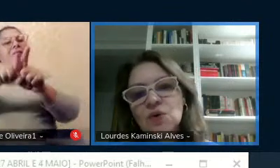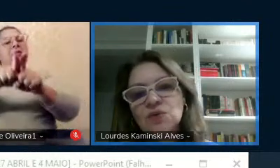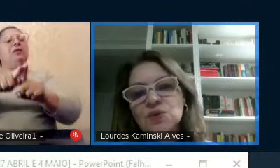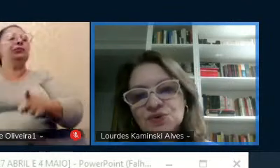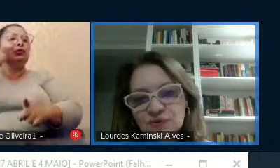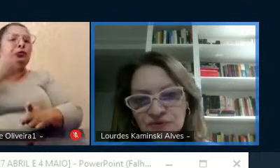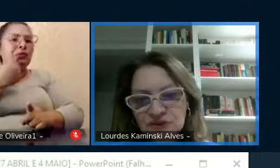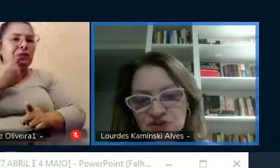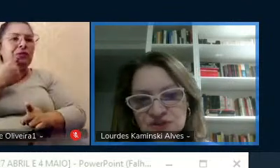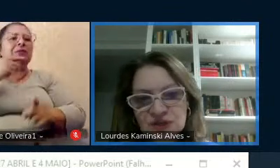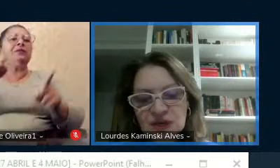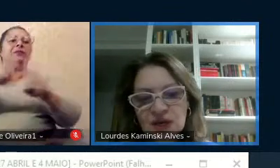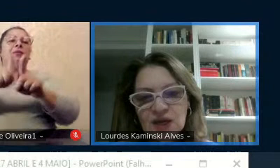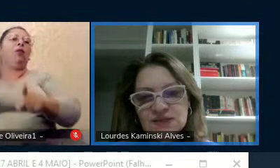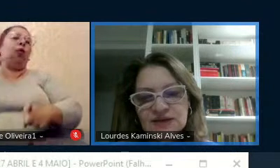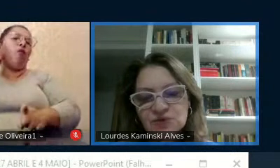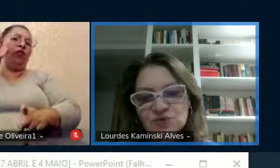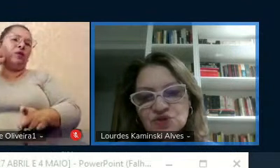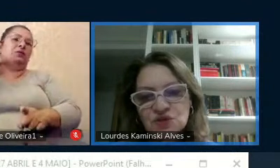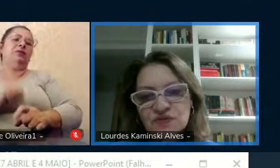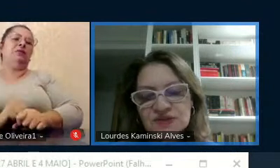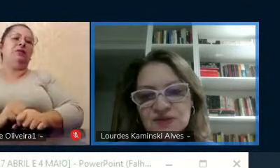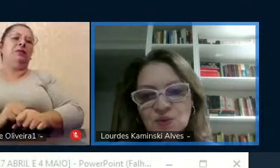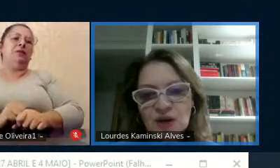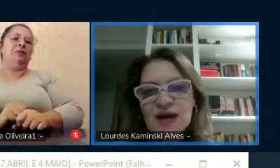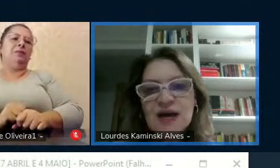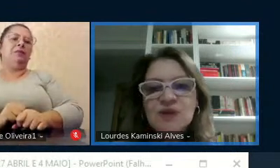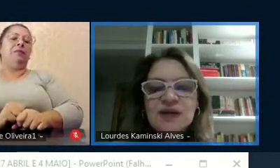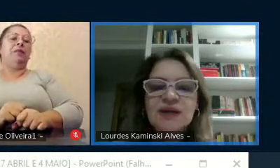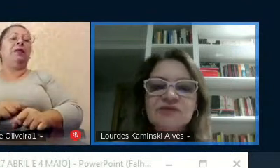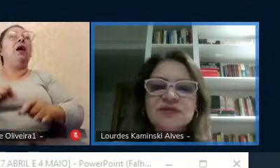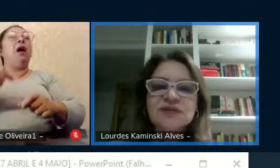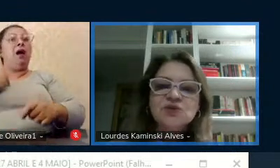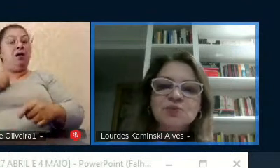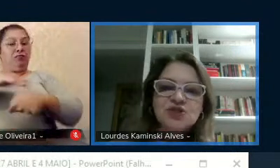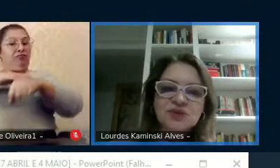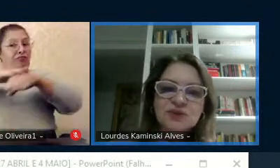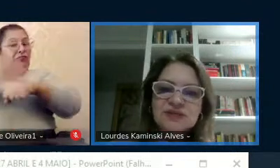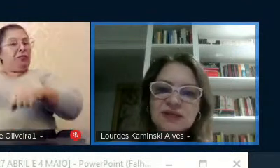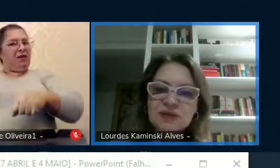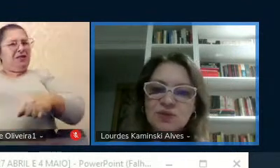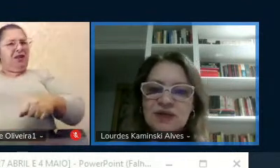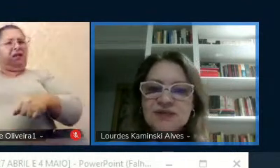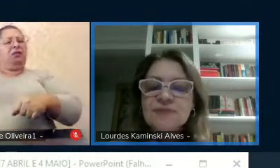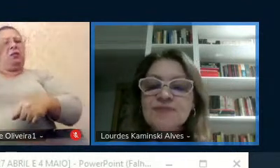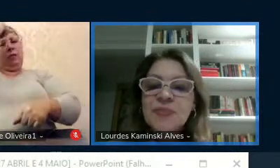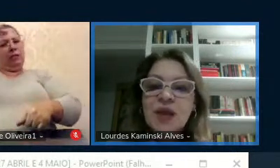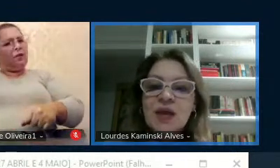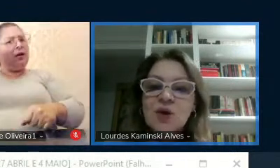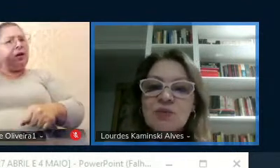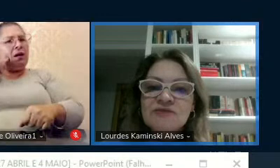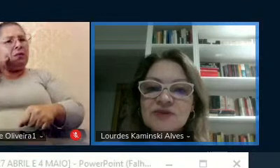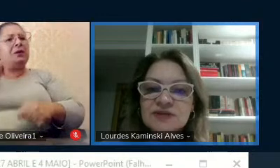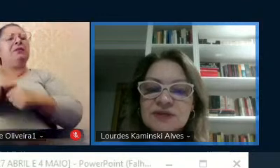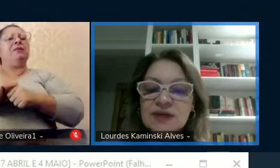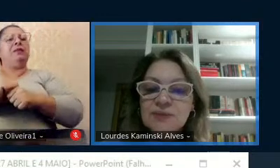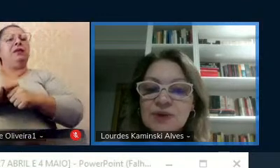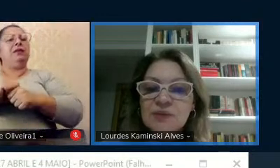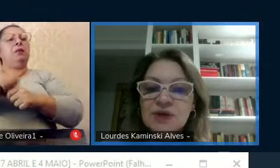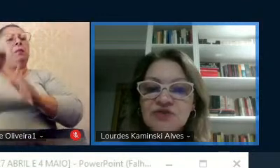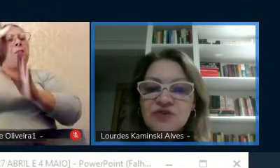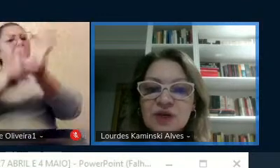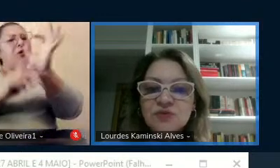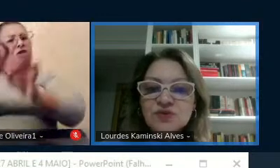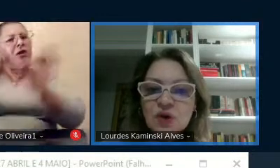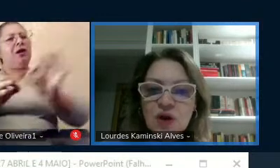e também com os ouvintes. Estava outro dia conversando com a Carmen da relevância de um projeto desta natureza, uma vez que